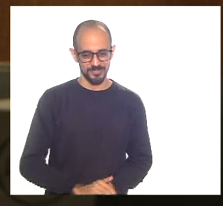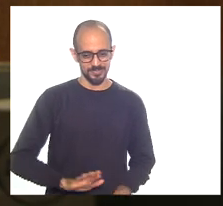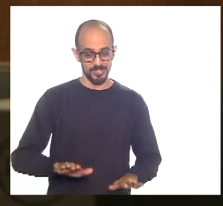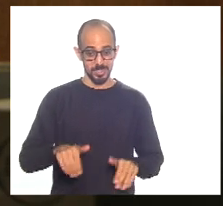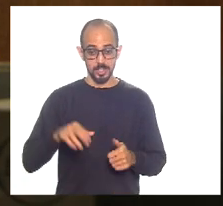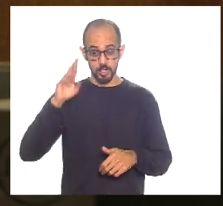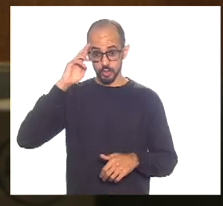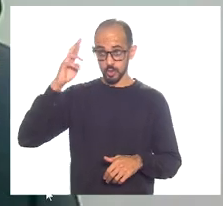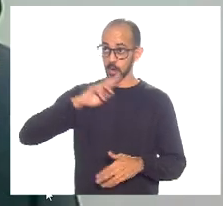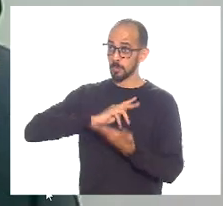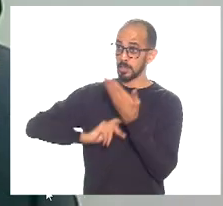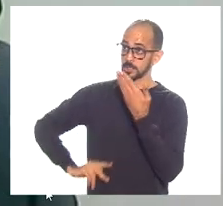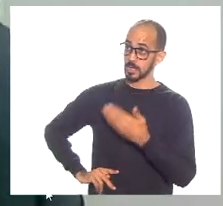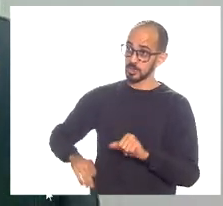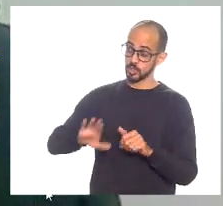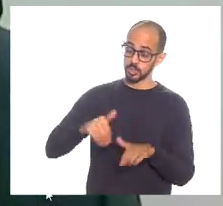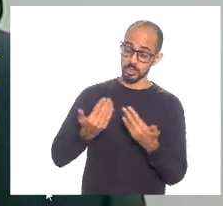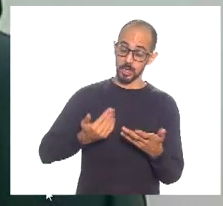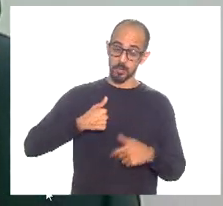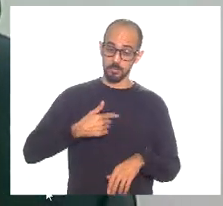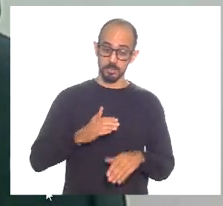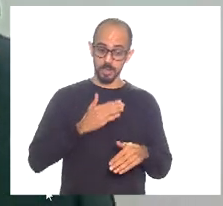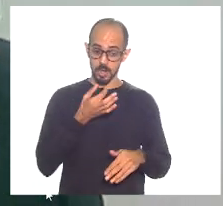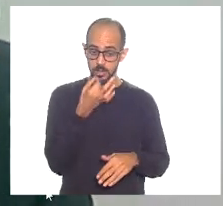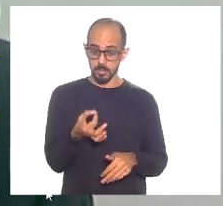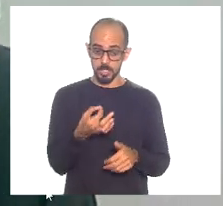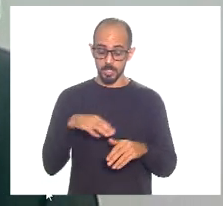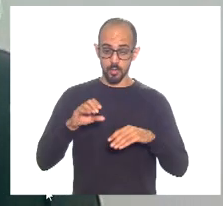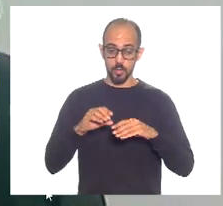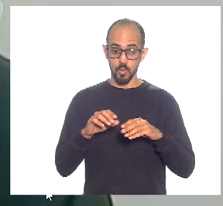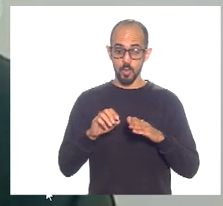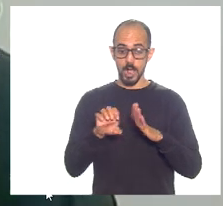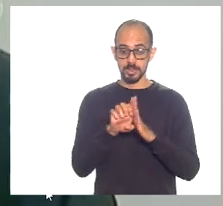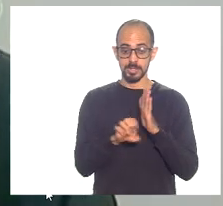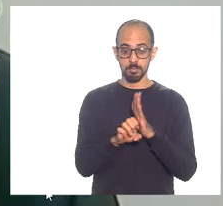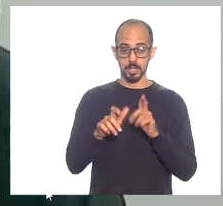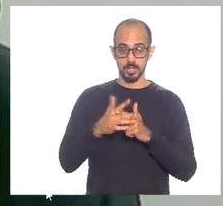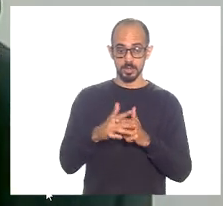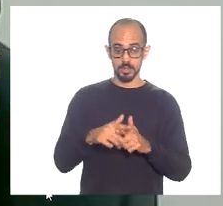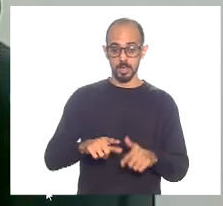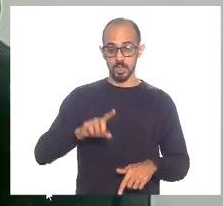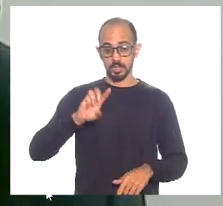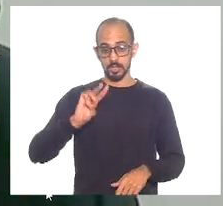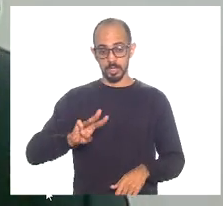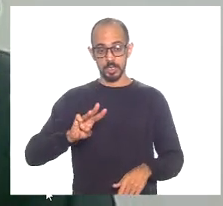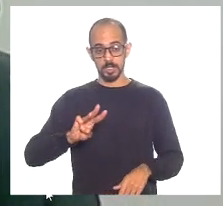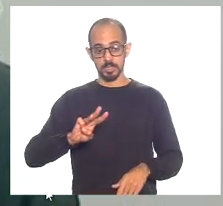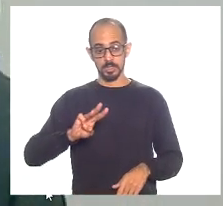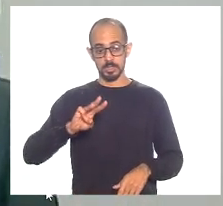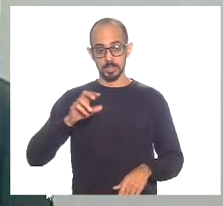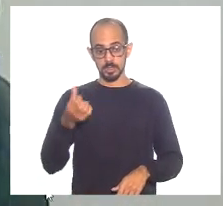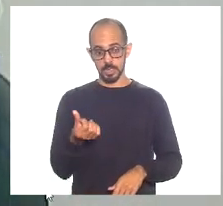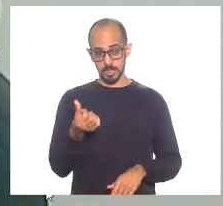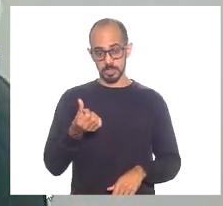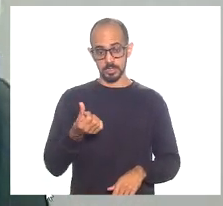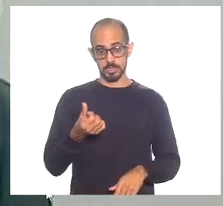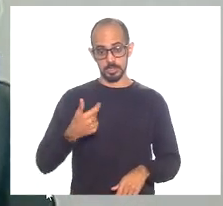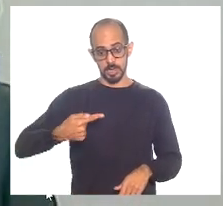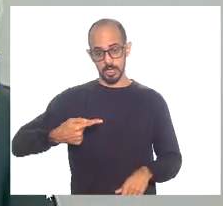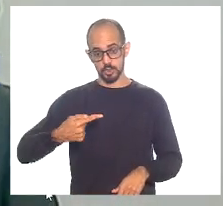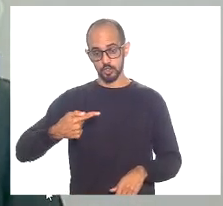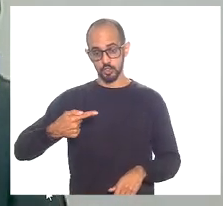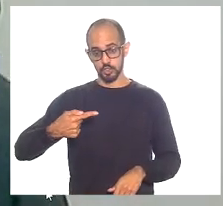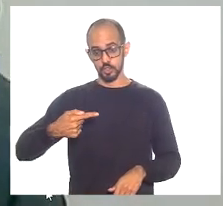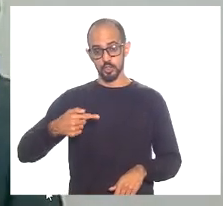Senhor presidente, o parecer, as emendas de plenário, favorável às emendas 3, 6,